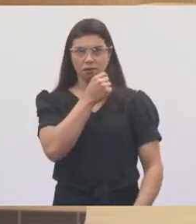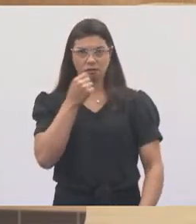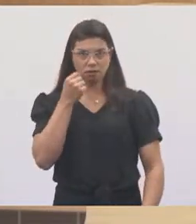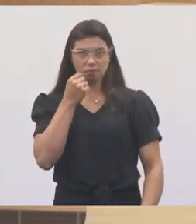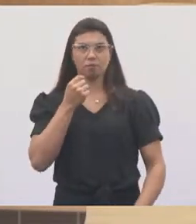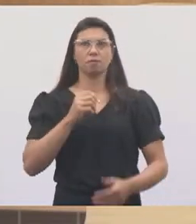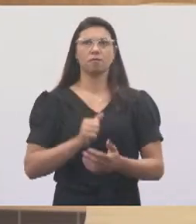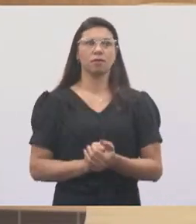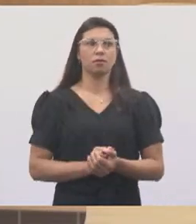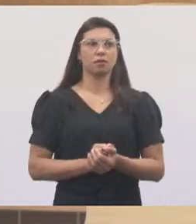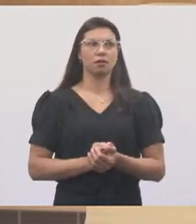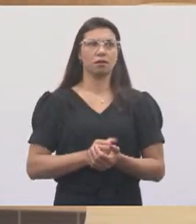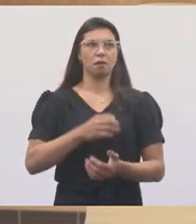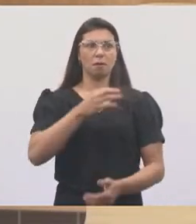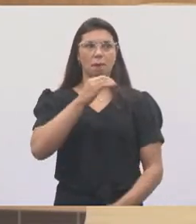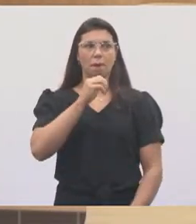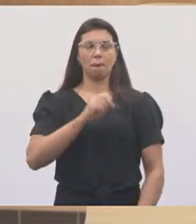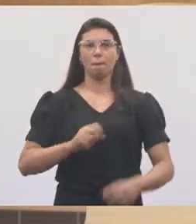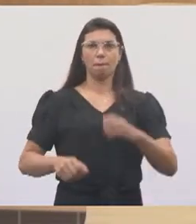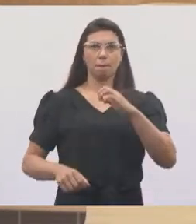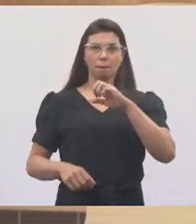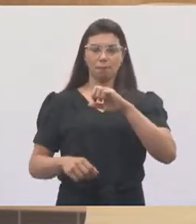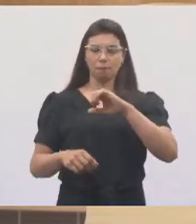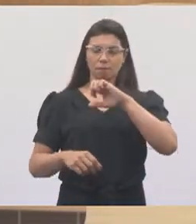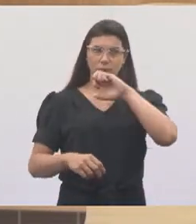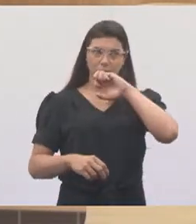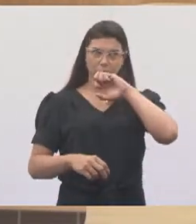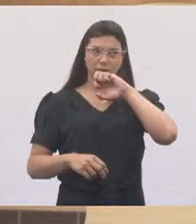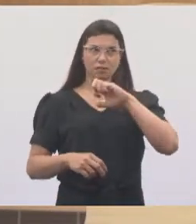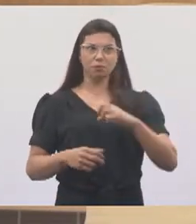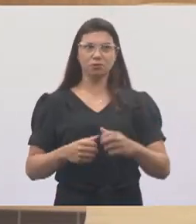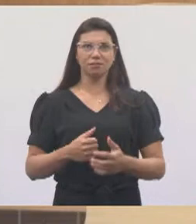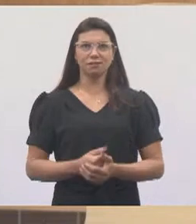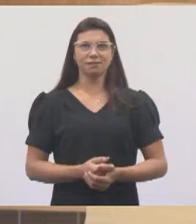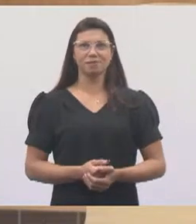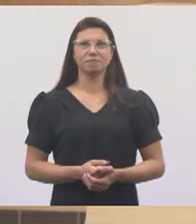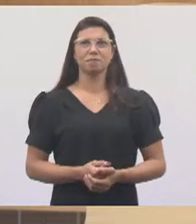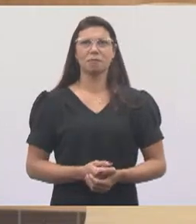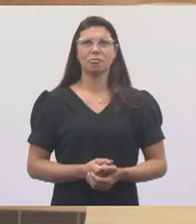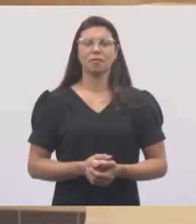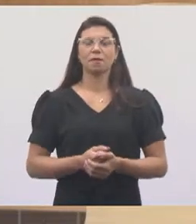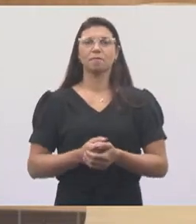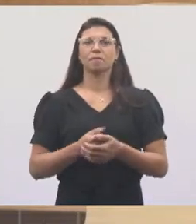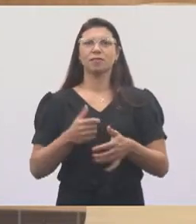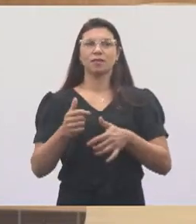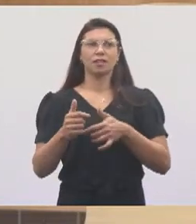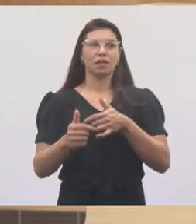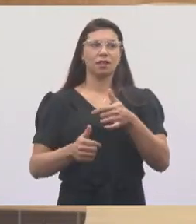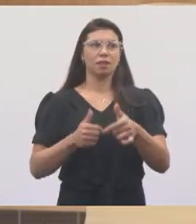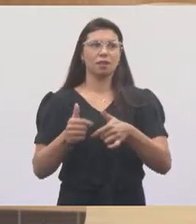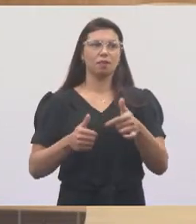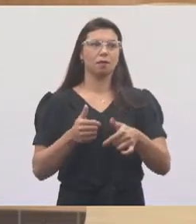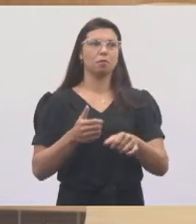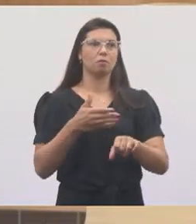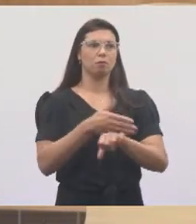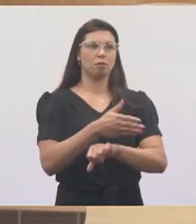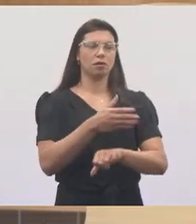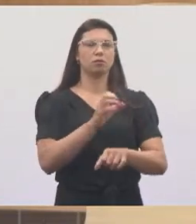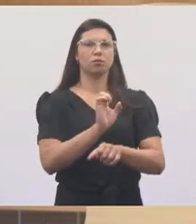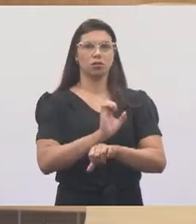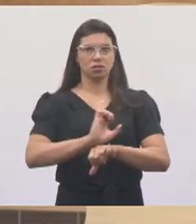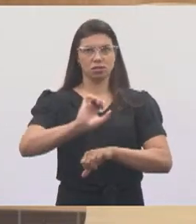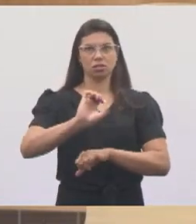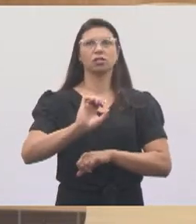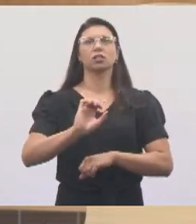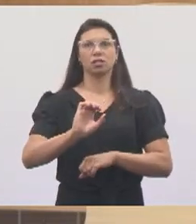bispo diocesano Dr. Dom João Hipólito de Moraes. Exerceu a função de estagiário do Ministério Público junto à